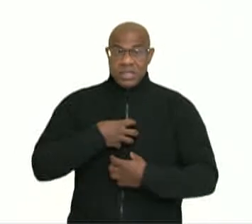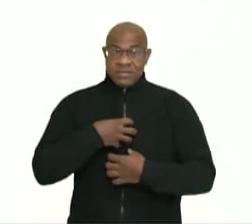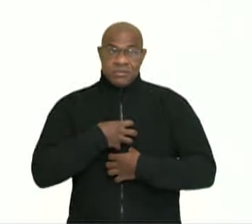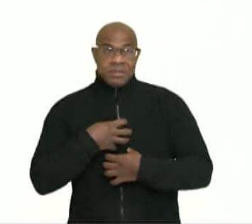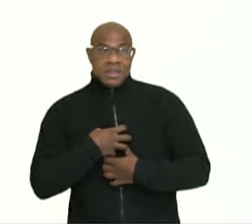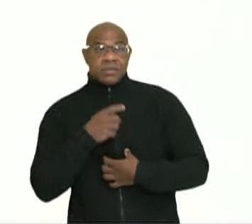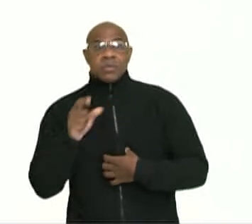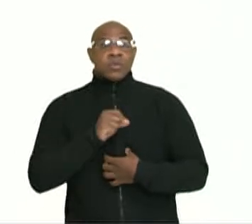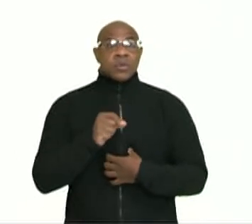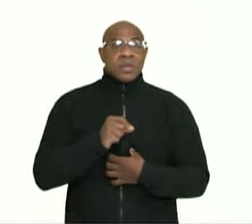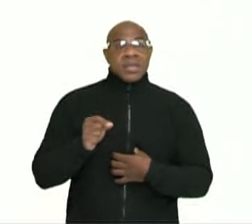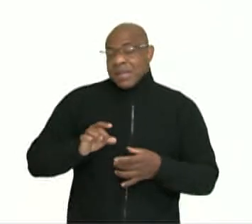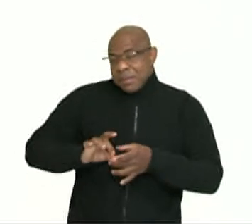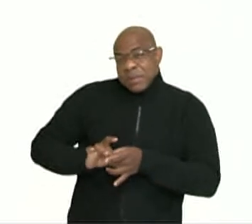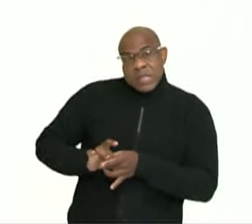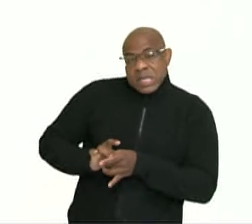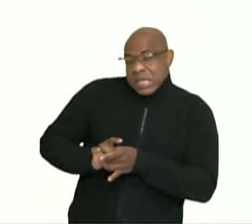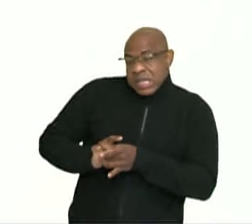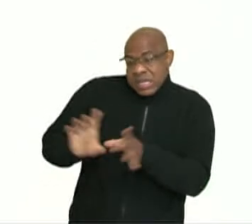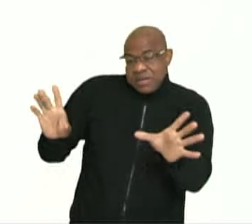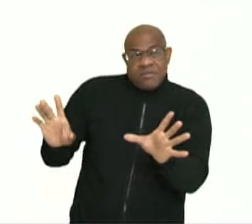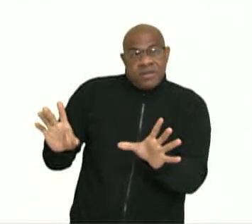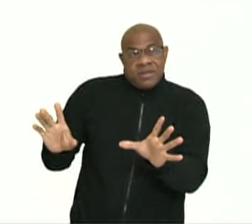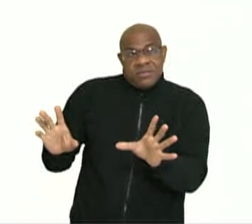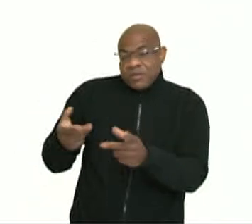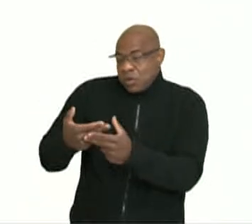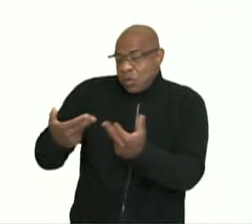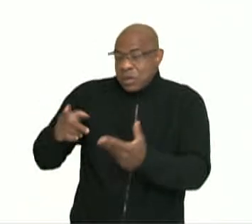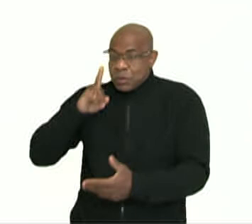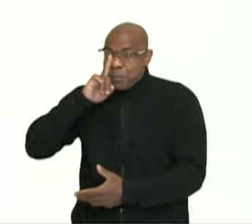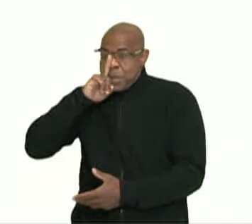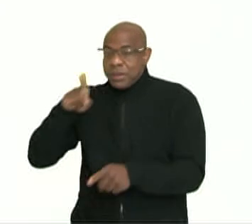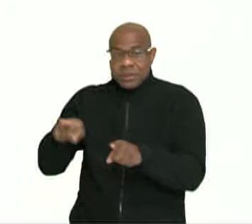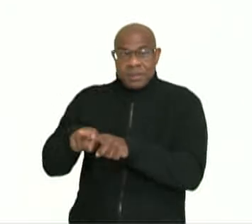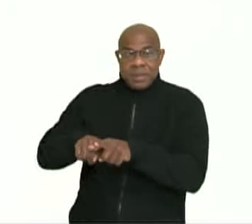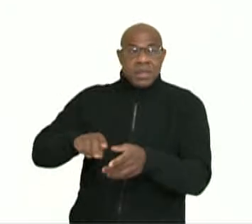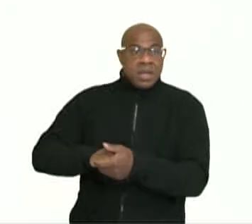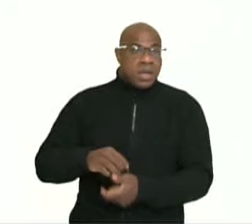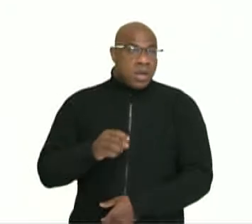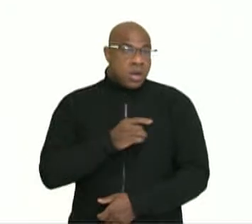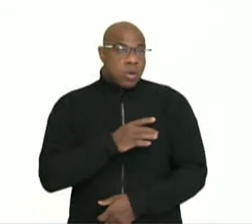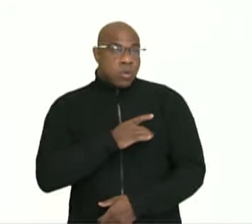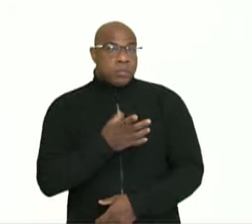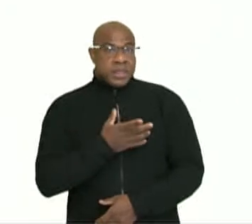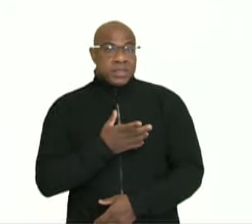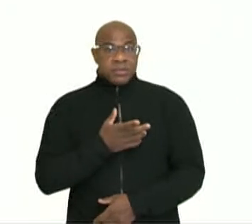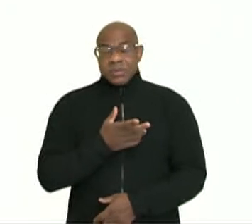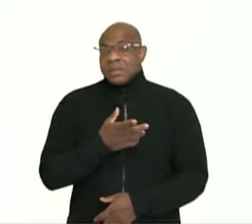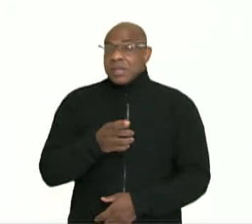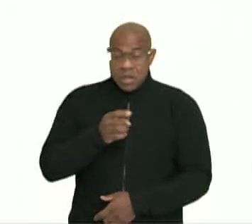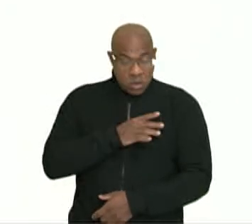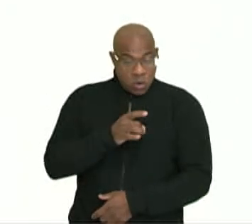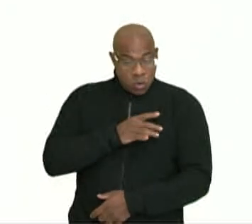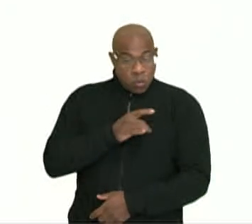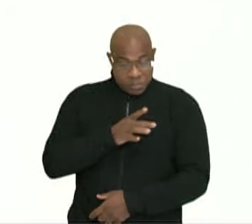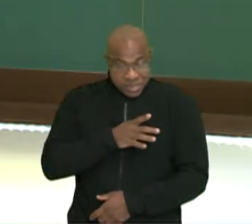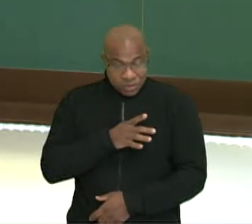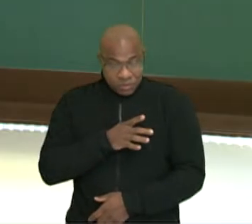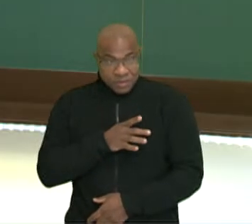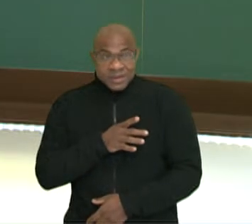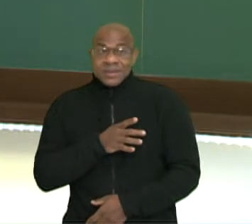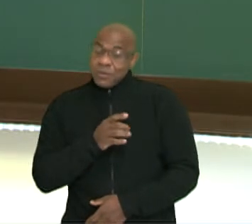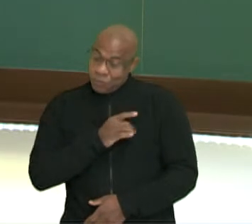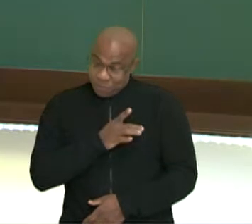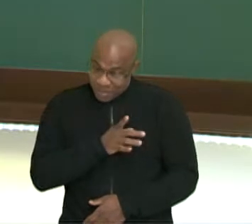livram de grandes enrascadas. O medo impede que entremos na jaula de um leão durante uma visita ao zoológico. É o